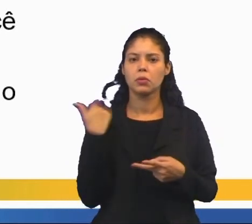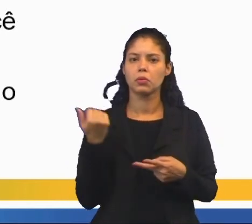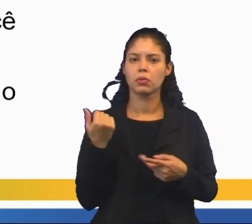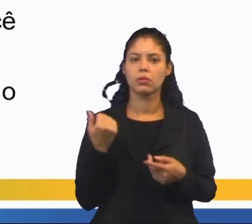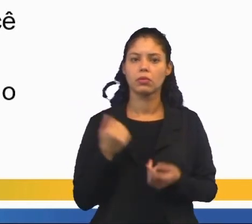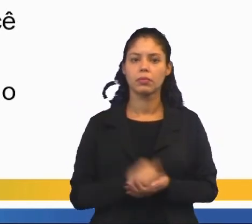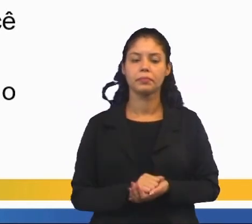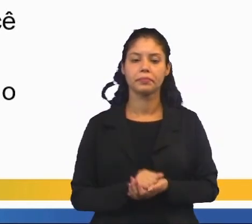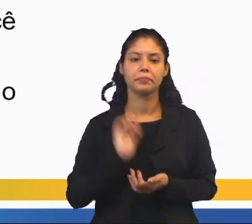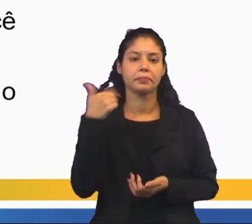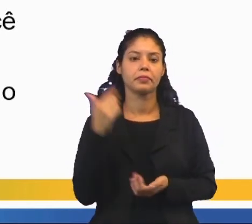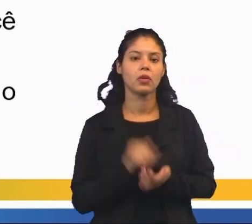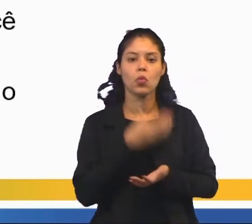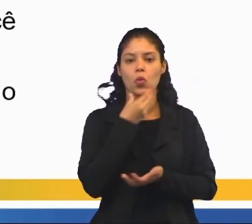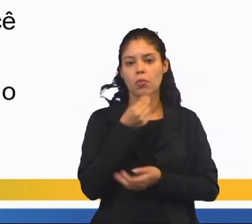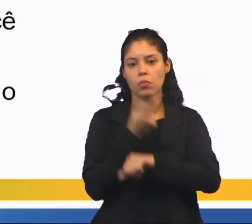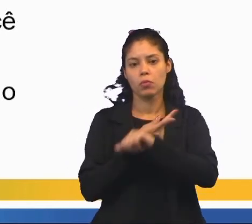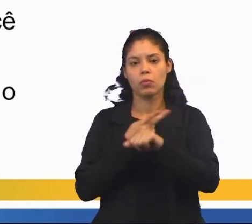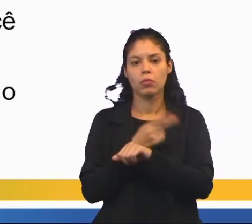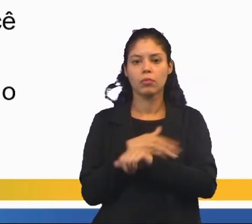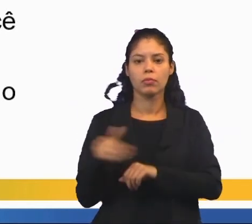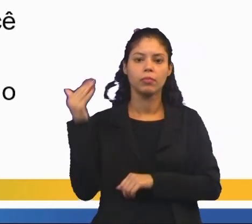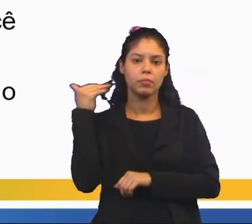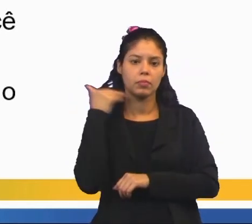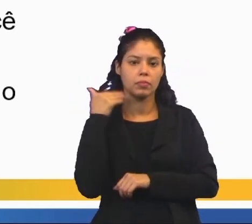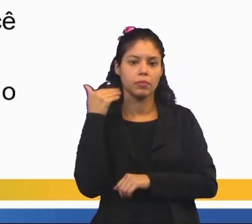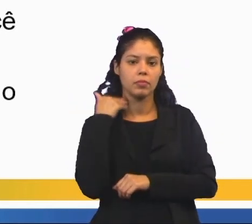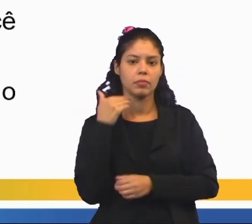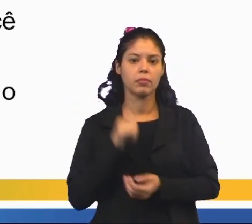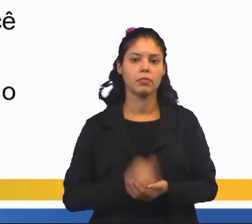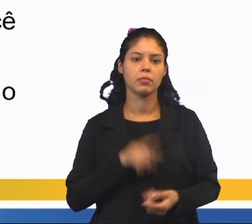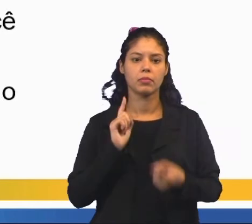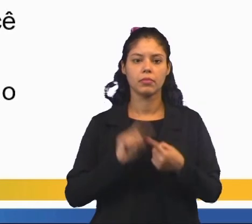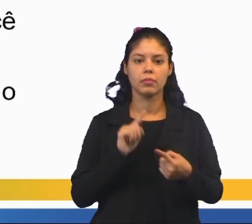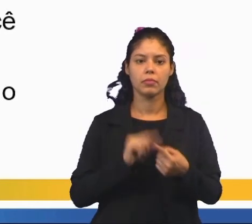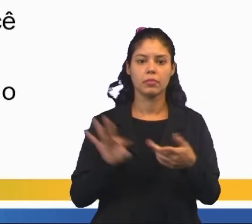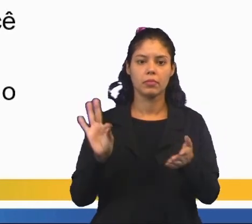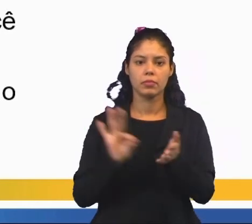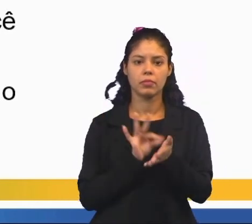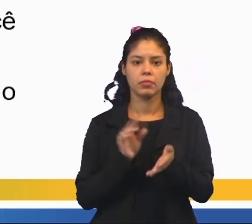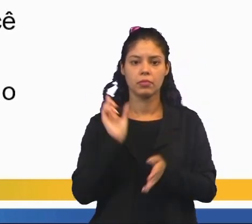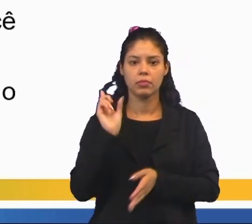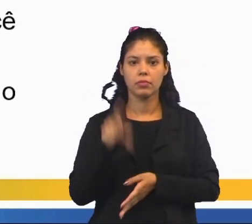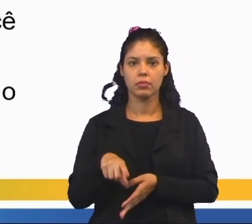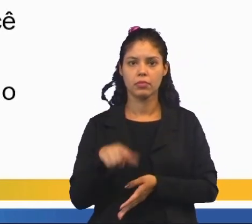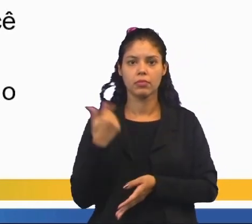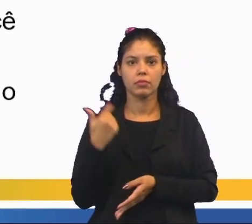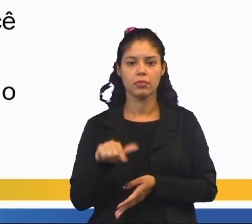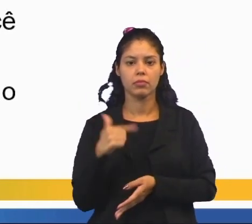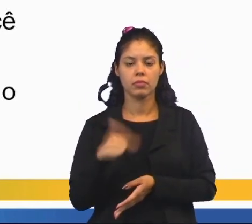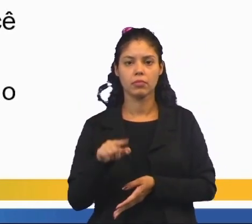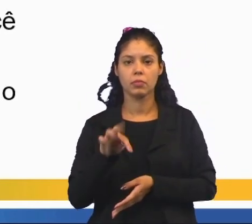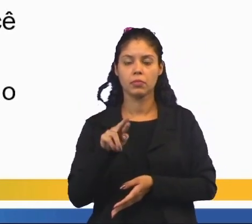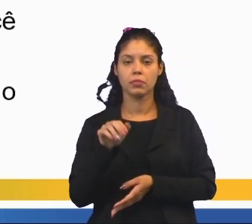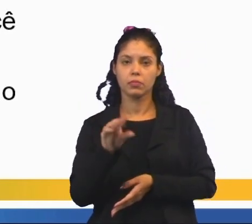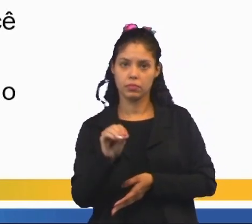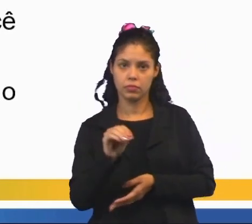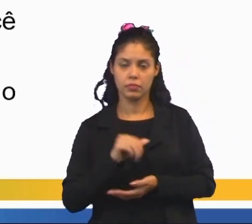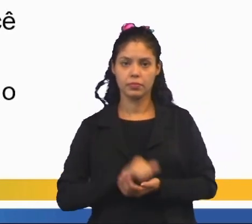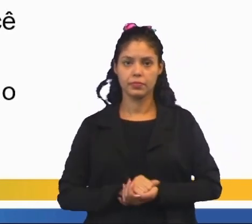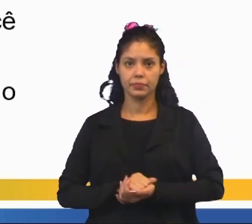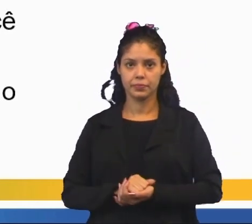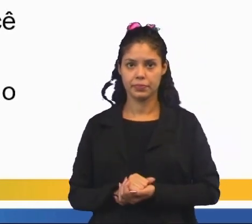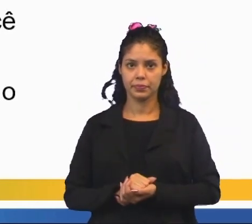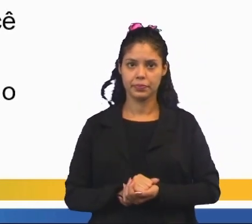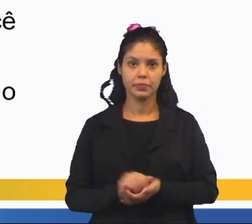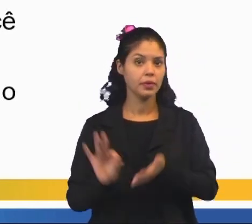melhor? E na outra, o homem foi procurado pelo banco porque era o assinante de um cheque sem